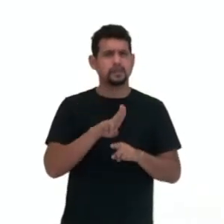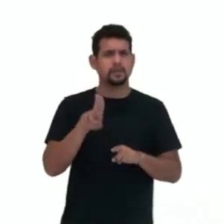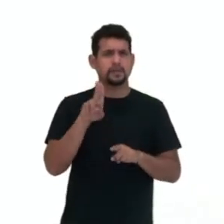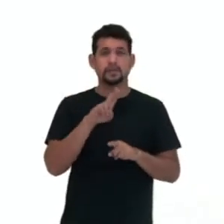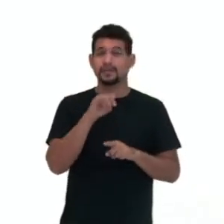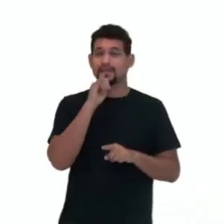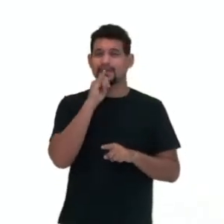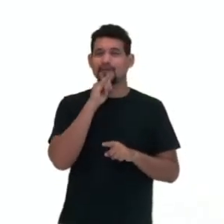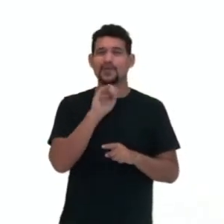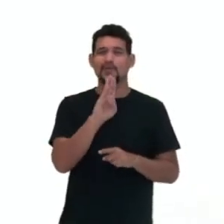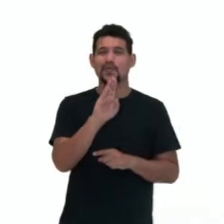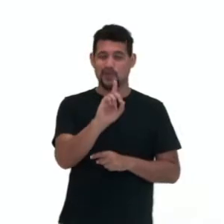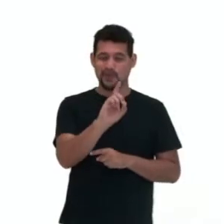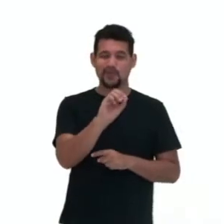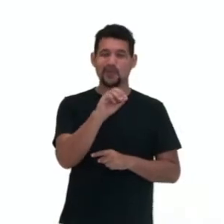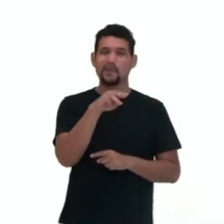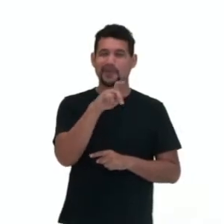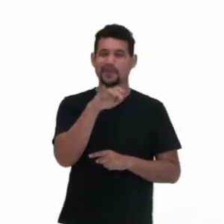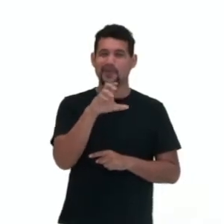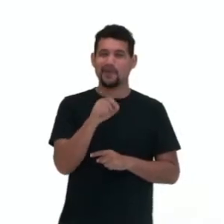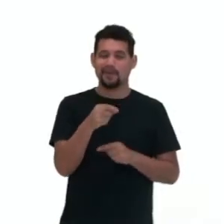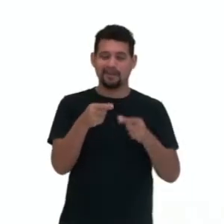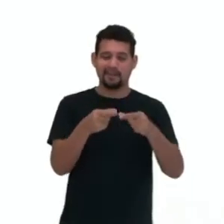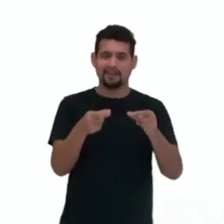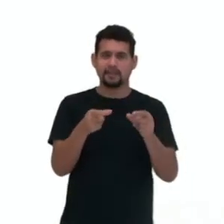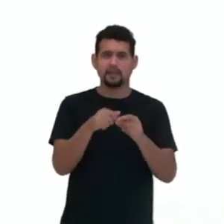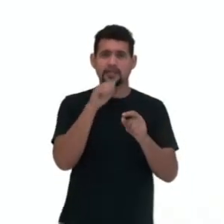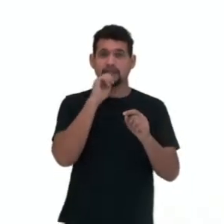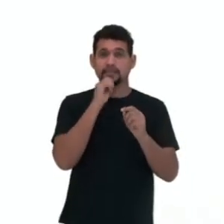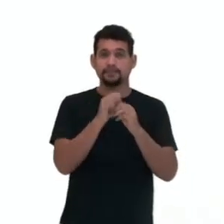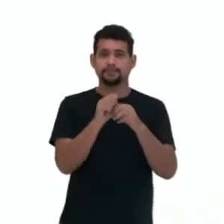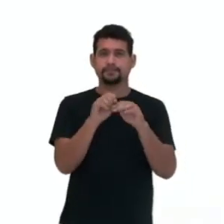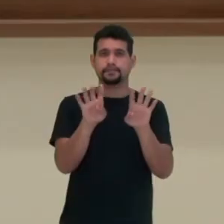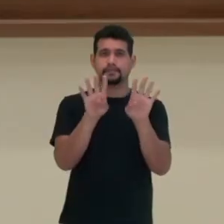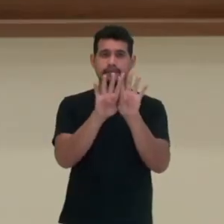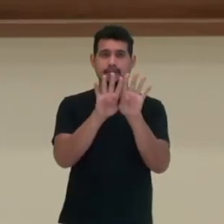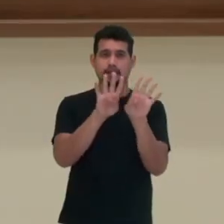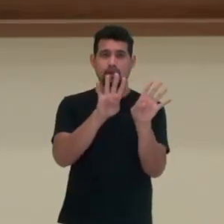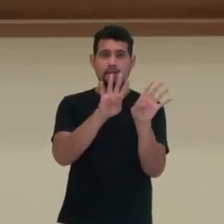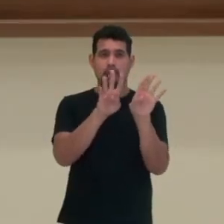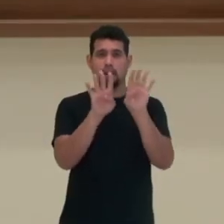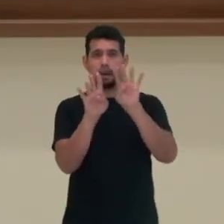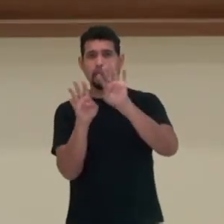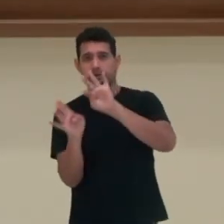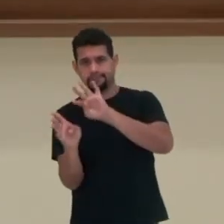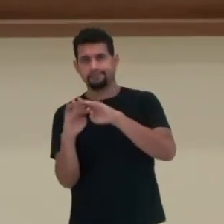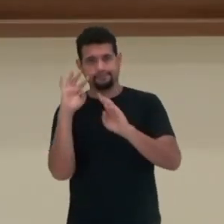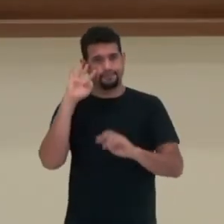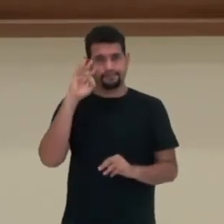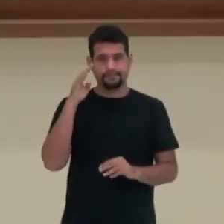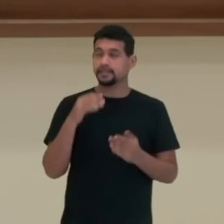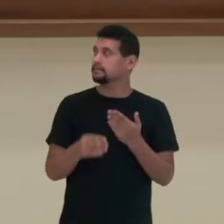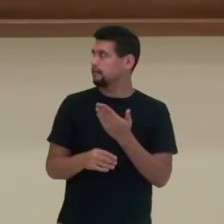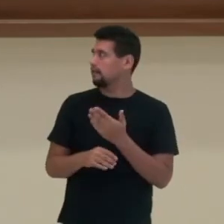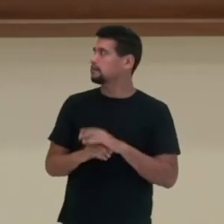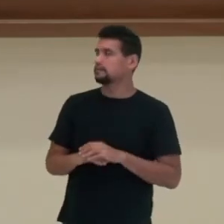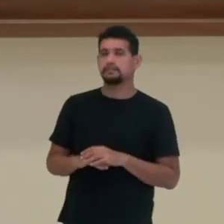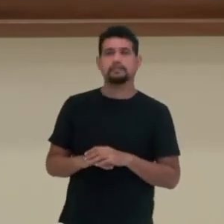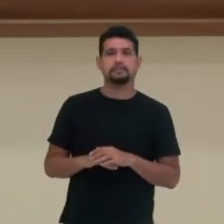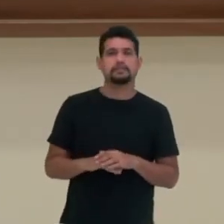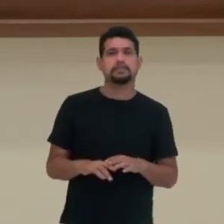peça de um dominó, por exemplo, eu bato na primeira e eu tenho um efeito.